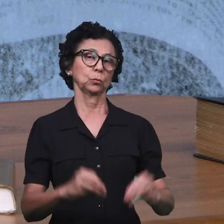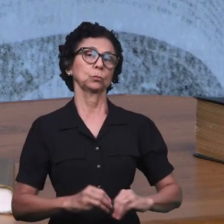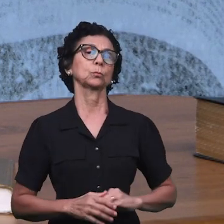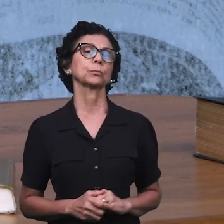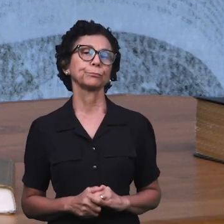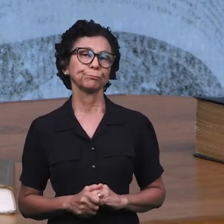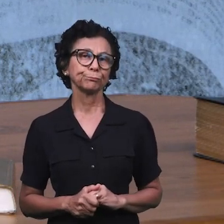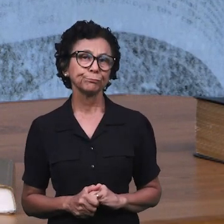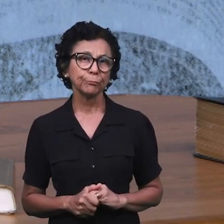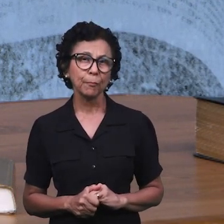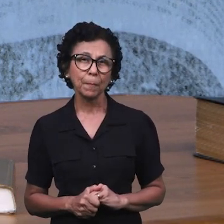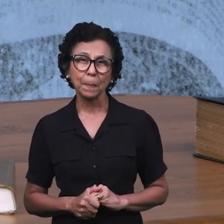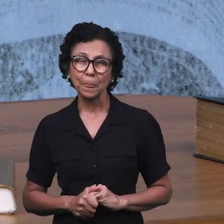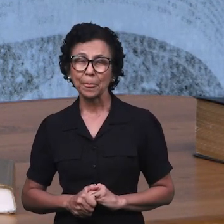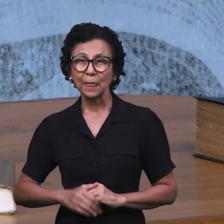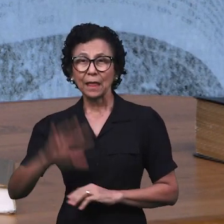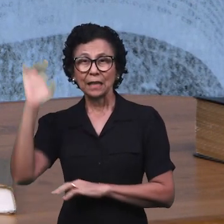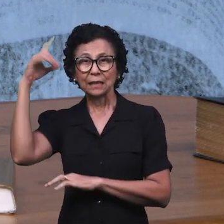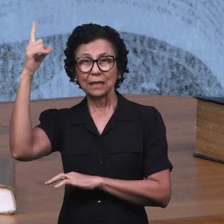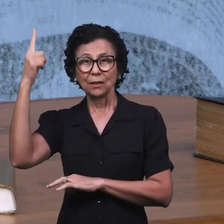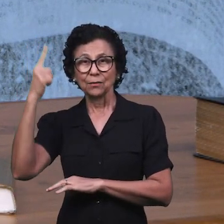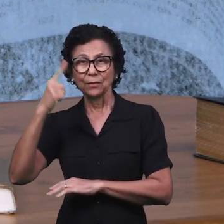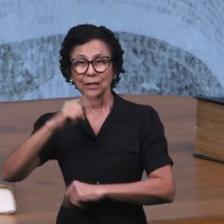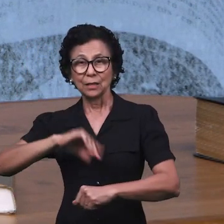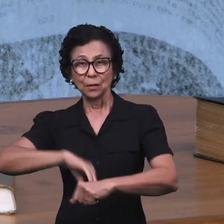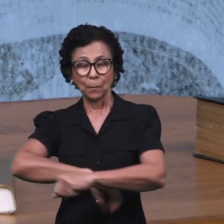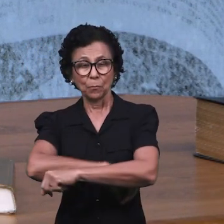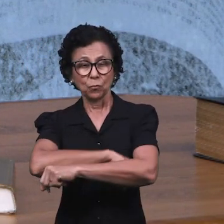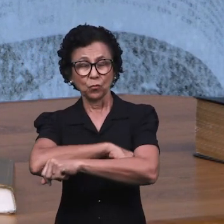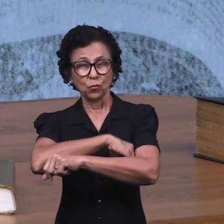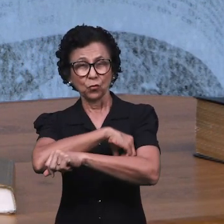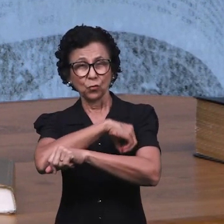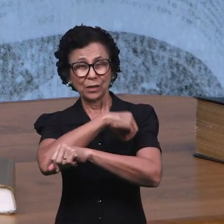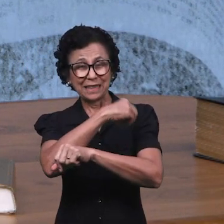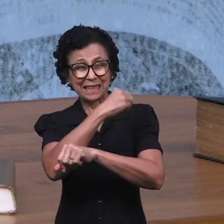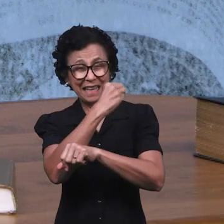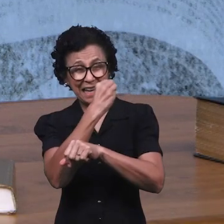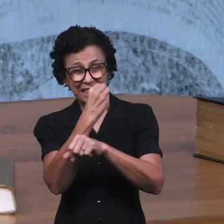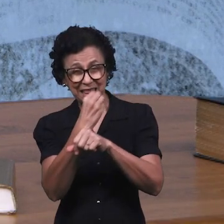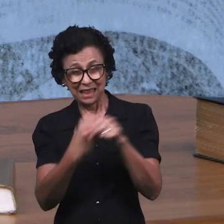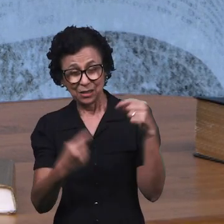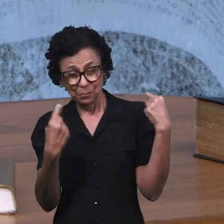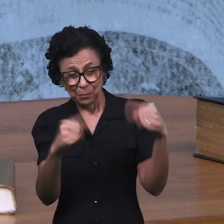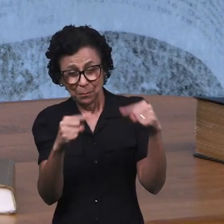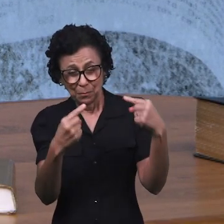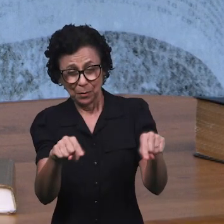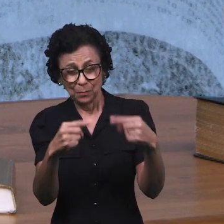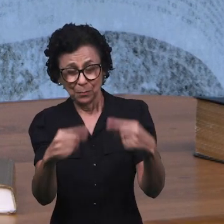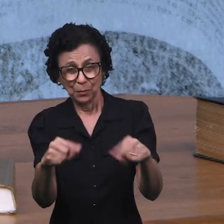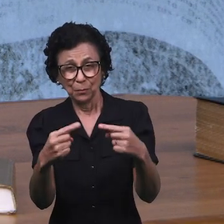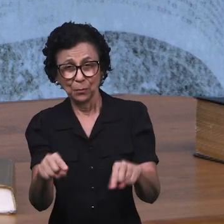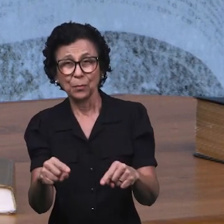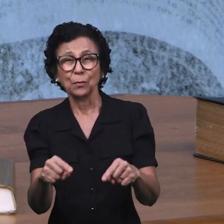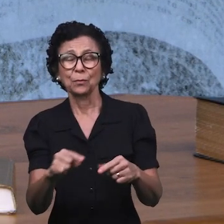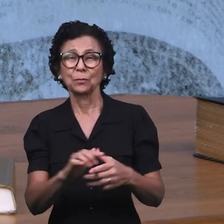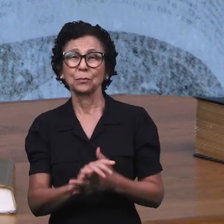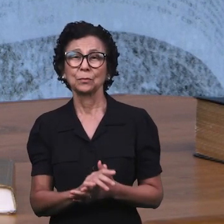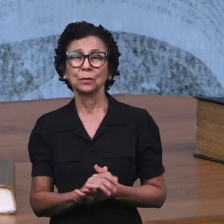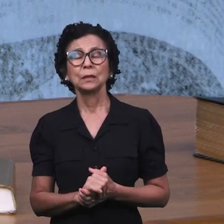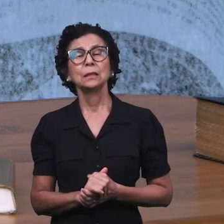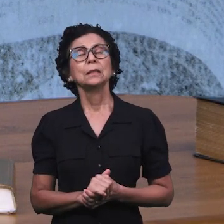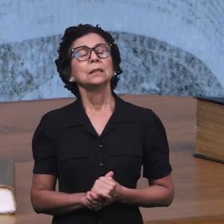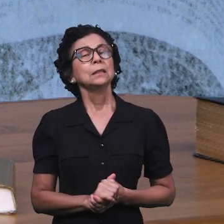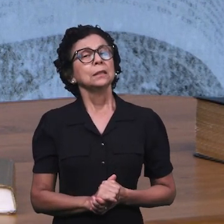crepúsculo até a tarde do dia seguinte, e nenhum deles escapou, senão só